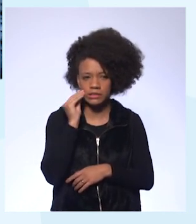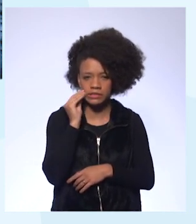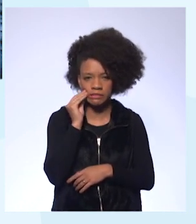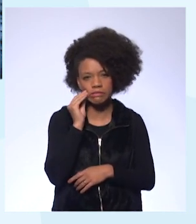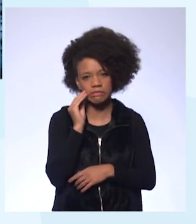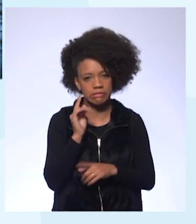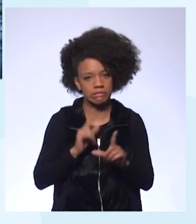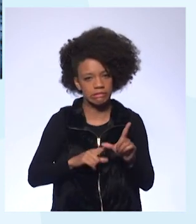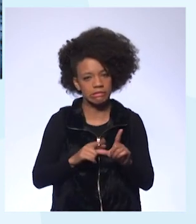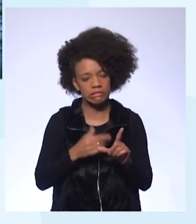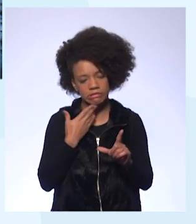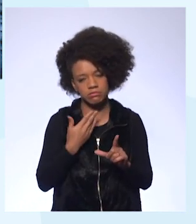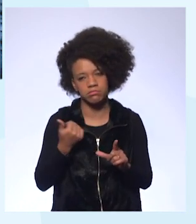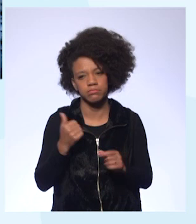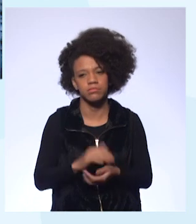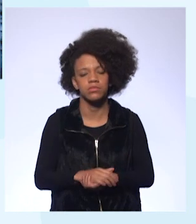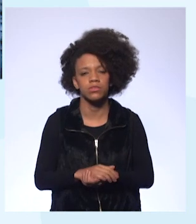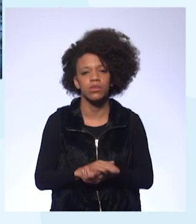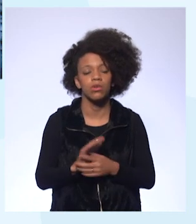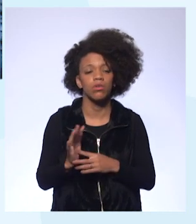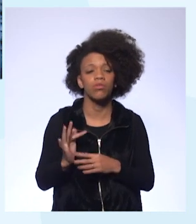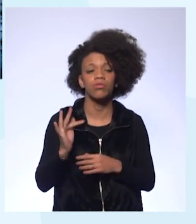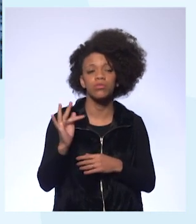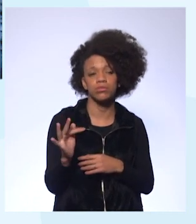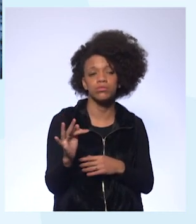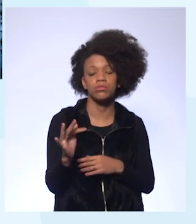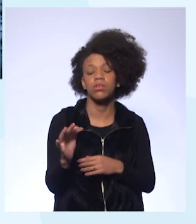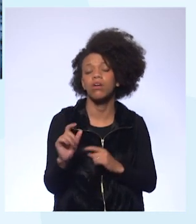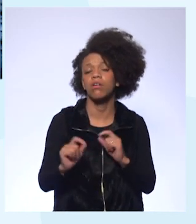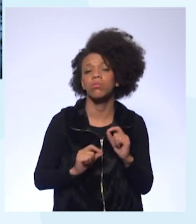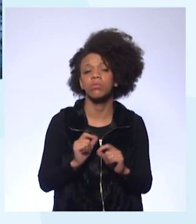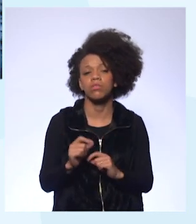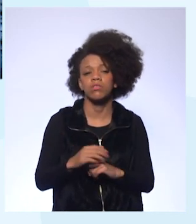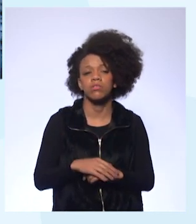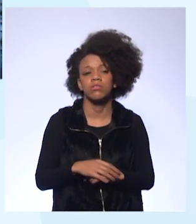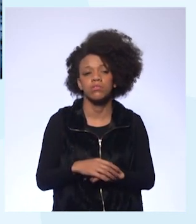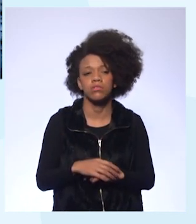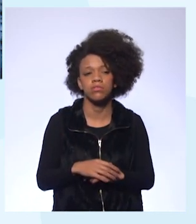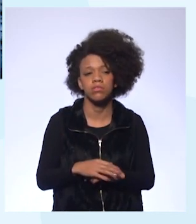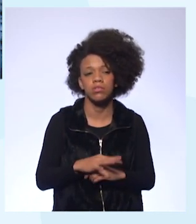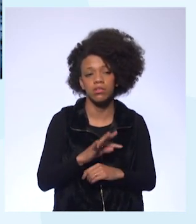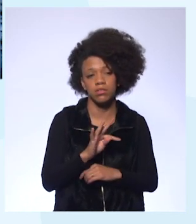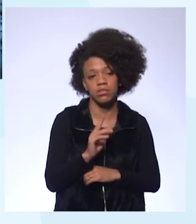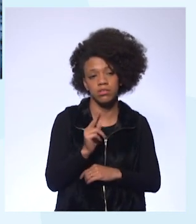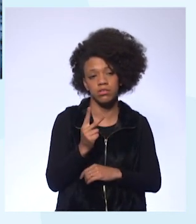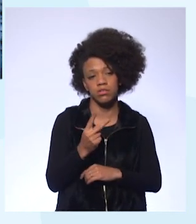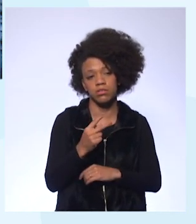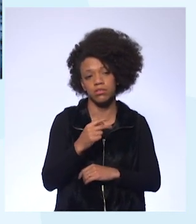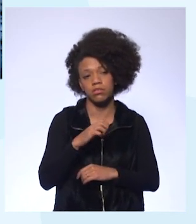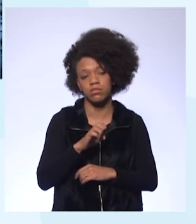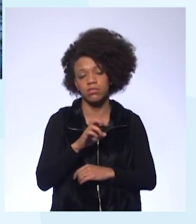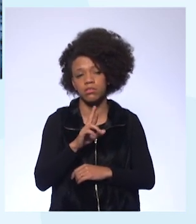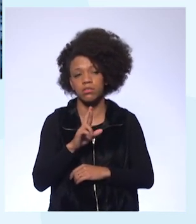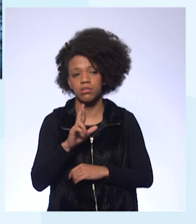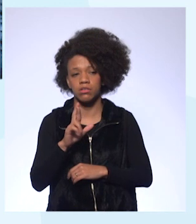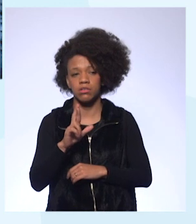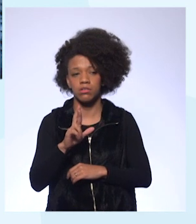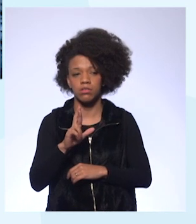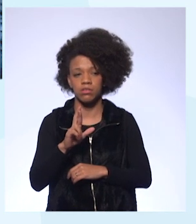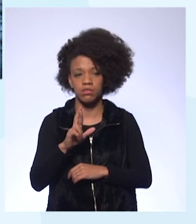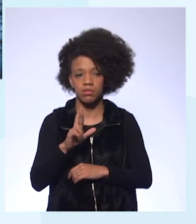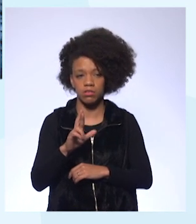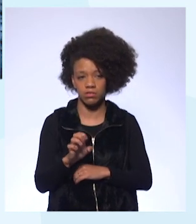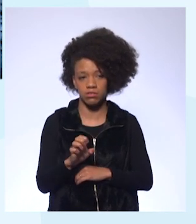aqui né o futuro do der-es DER ar é der I will